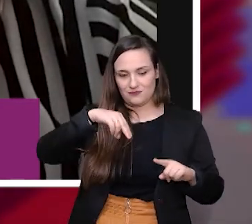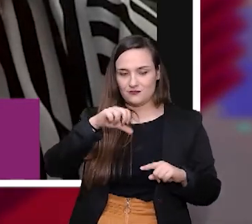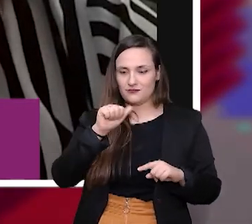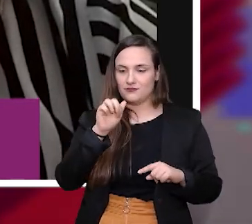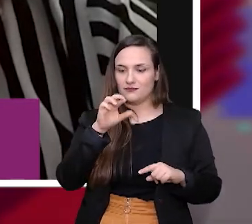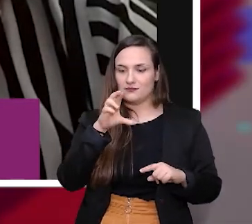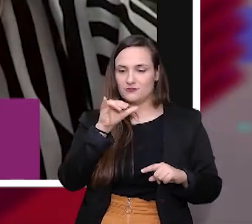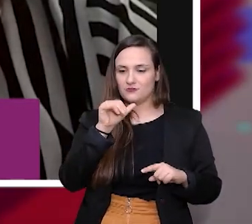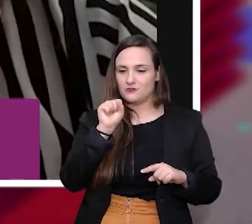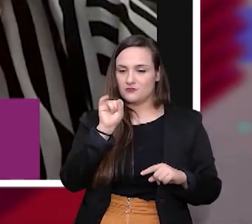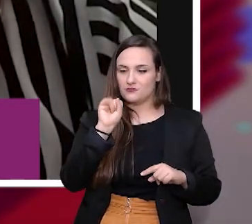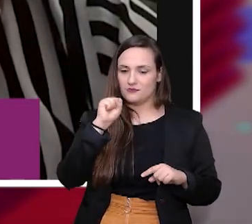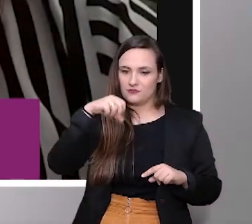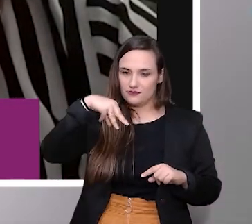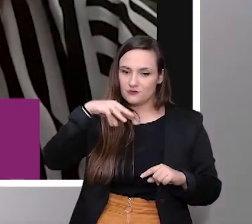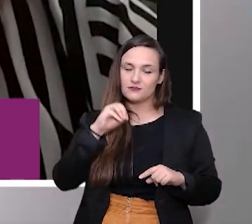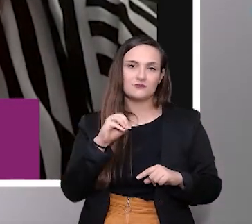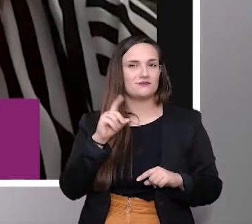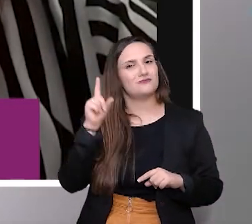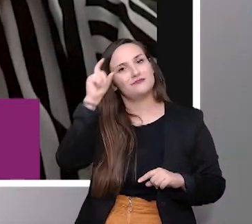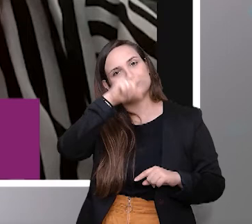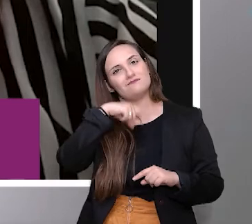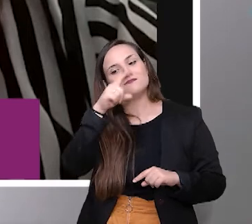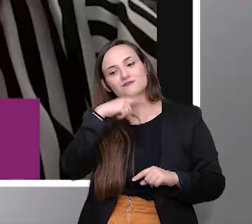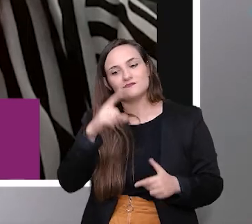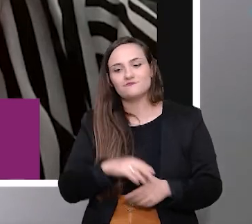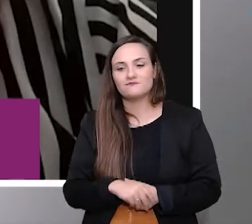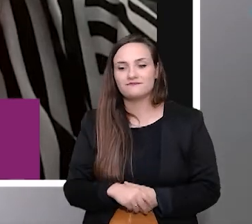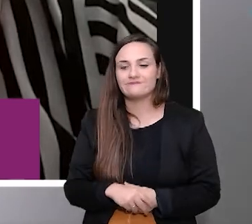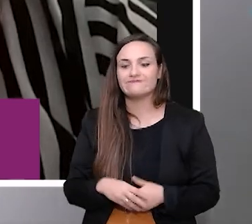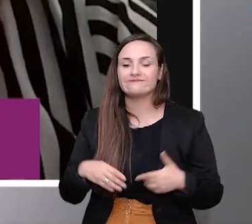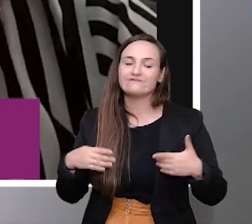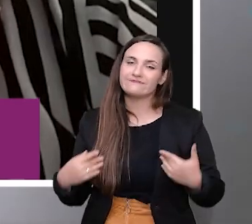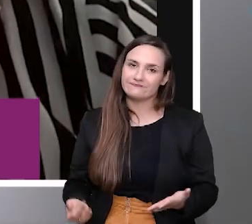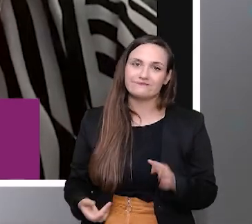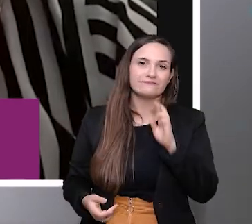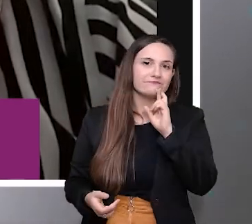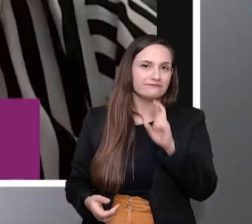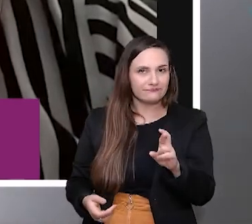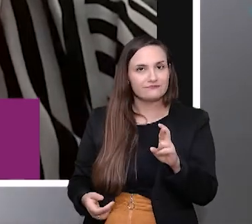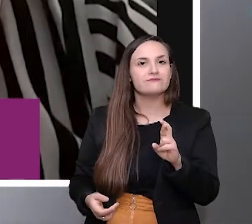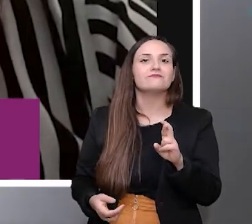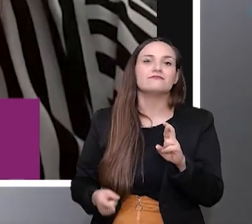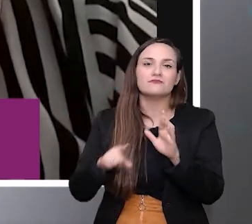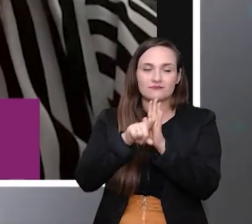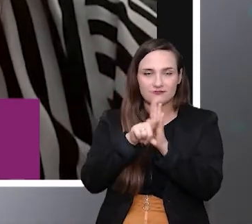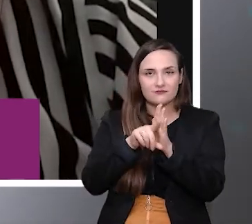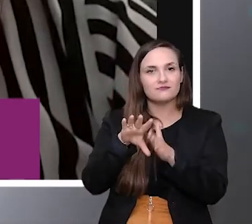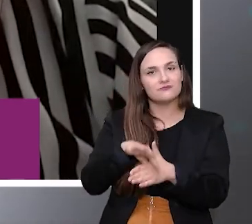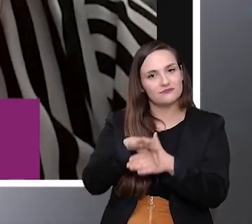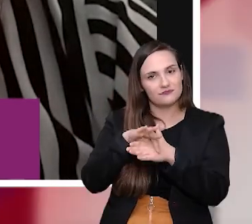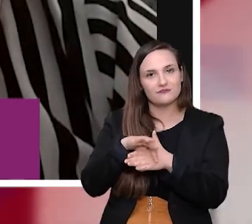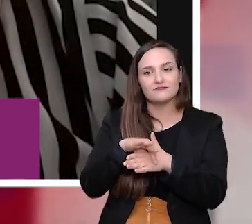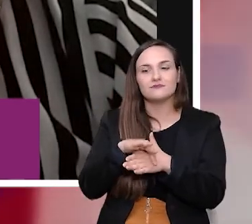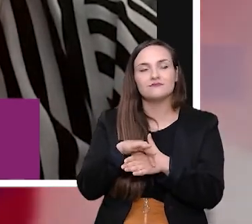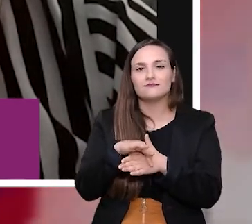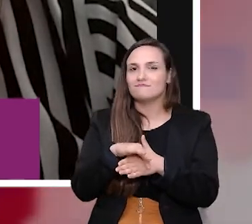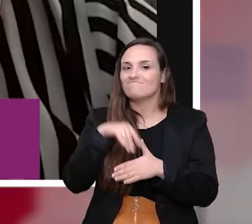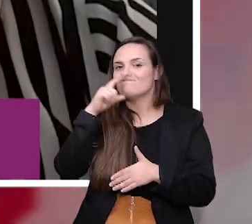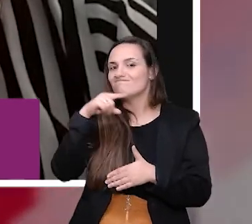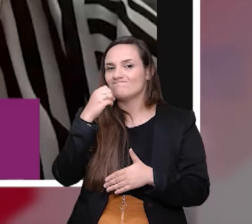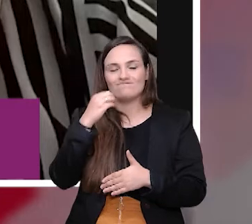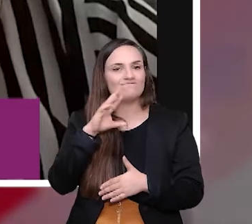fazer. Exato, então tá aí, né? O resultado da pesquisa é que líderes narcisistas realmente não